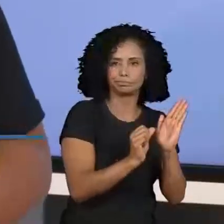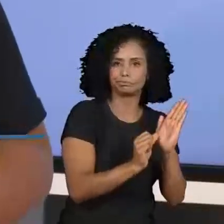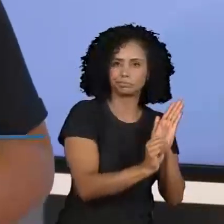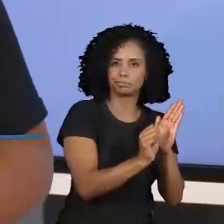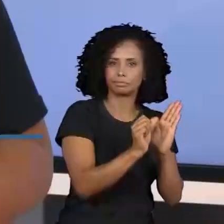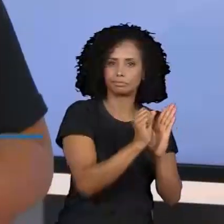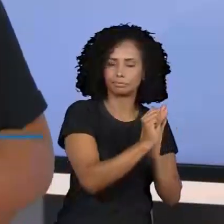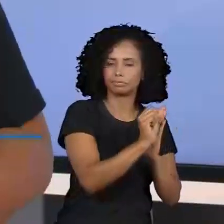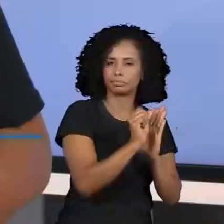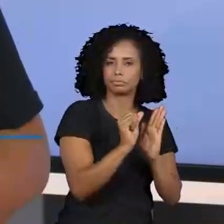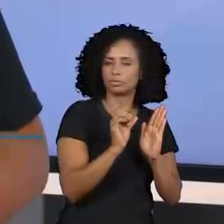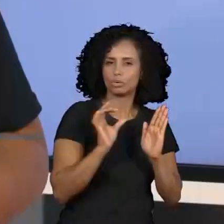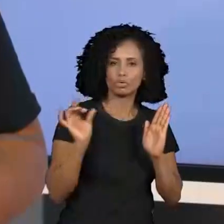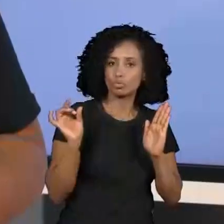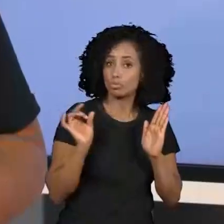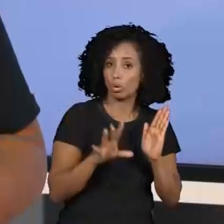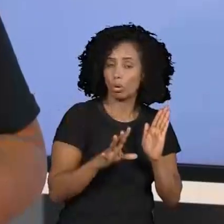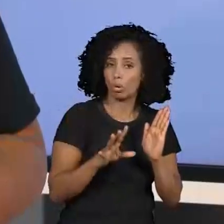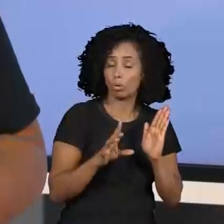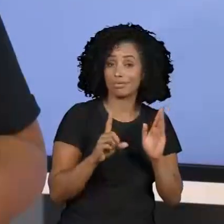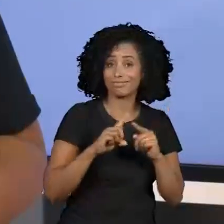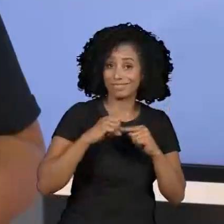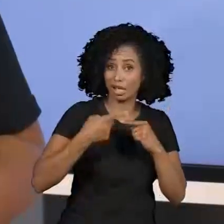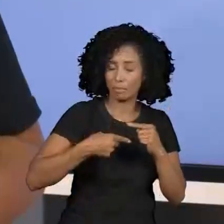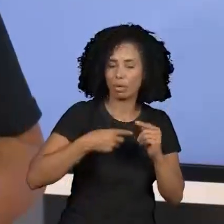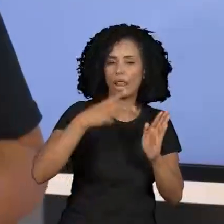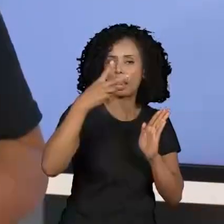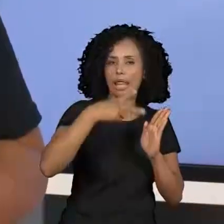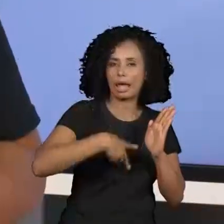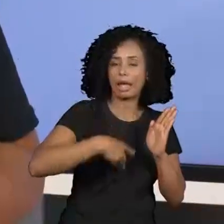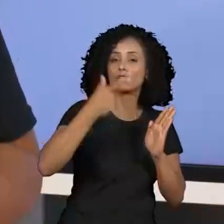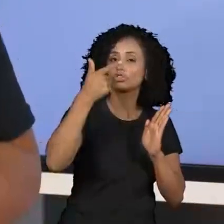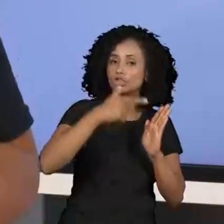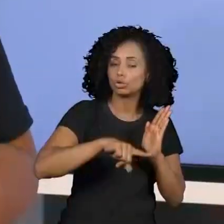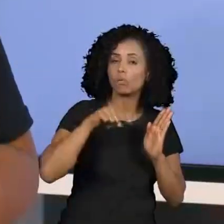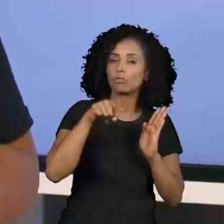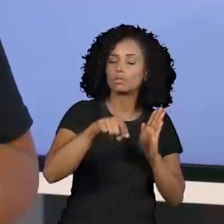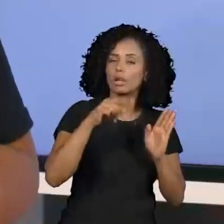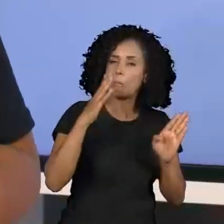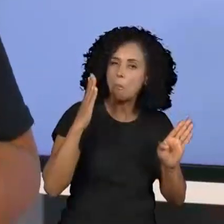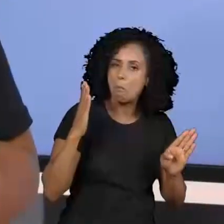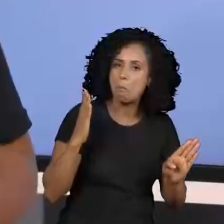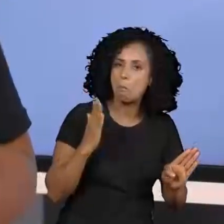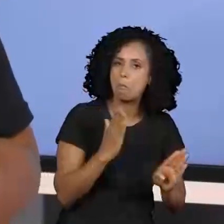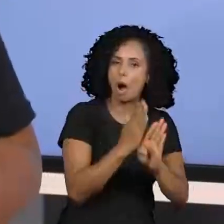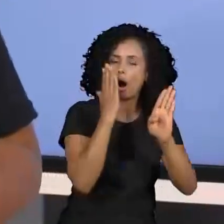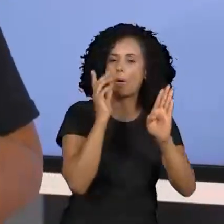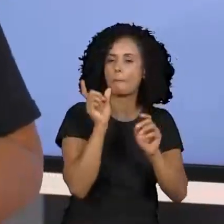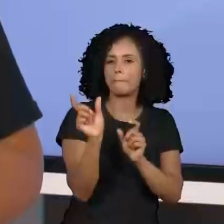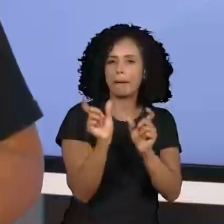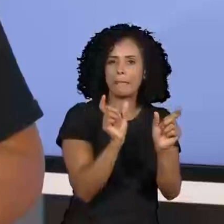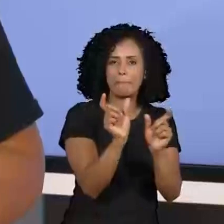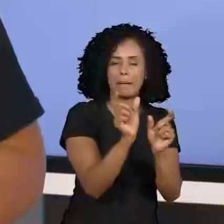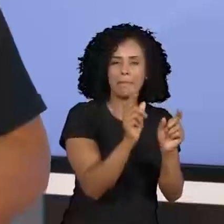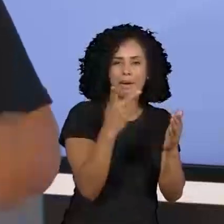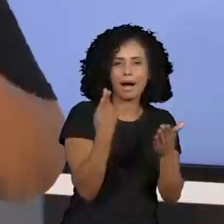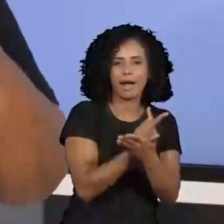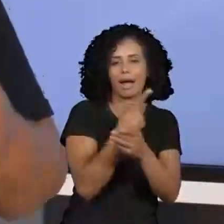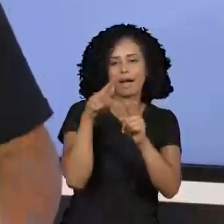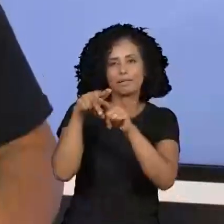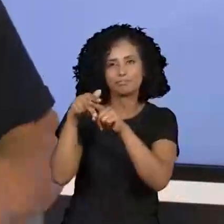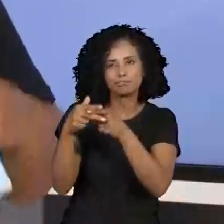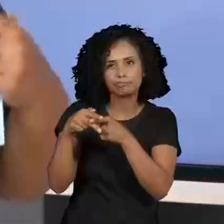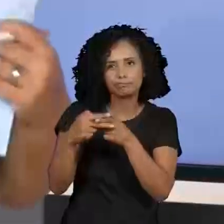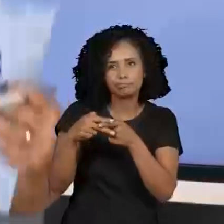só grifa tudo numa segunda leitura é que você conseguirá organizar e arrumar